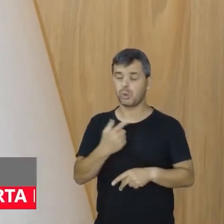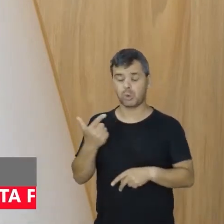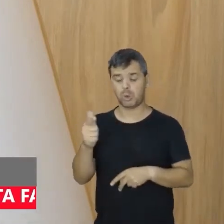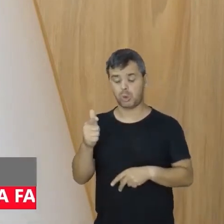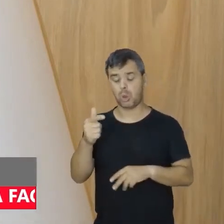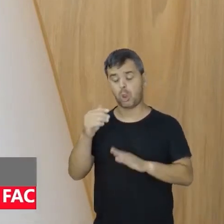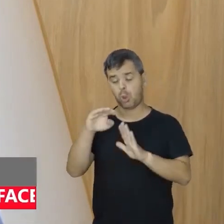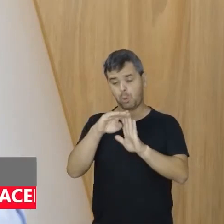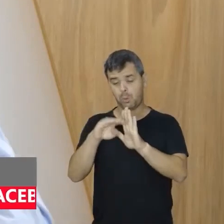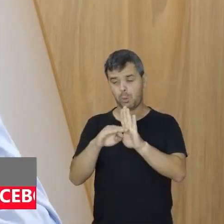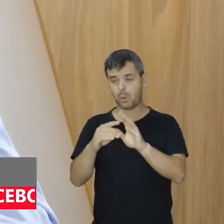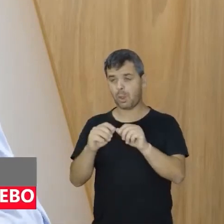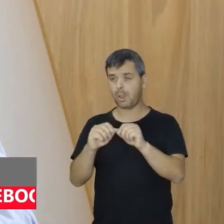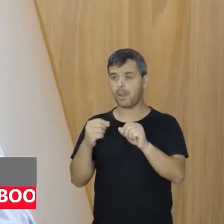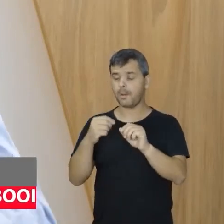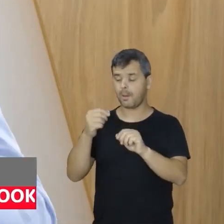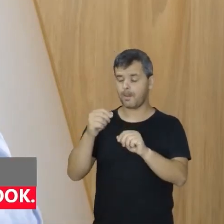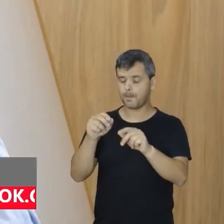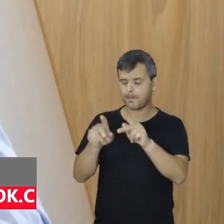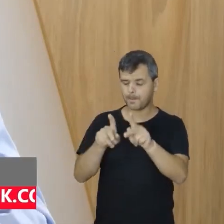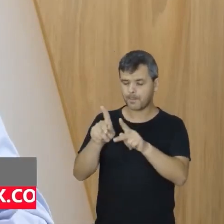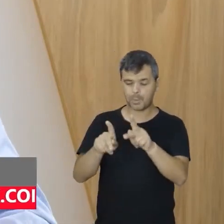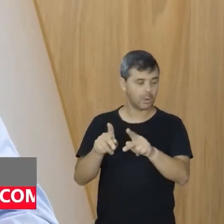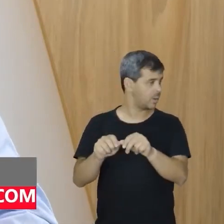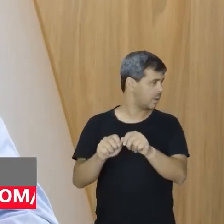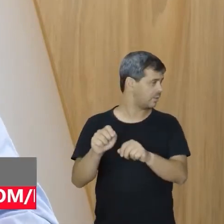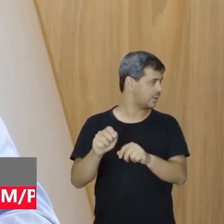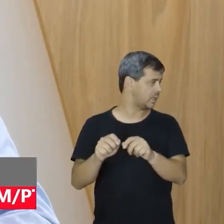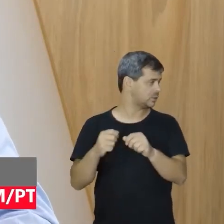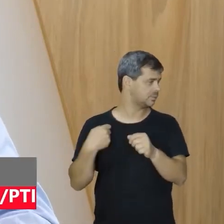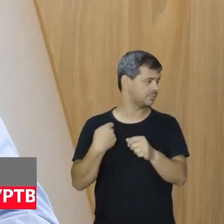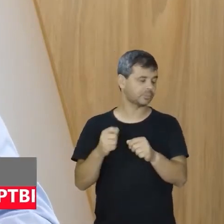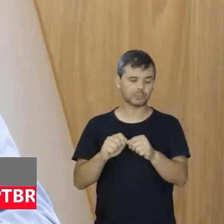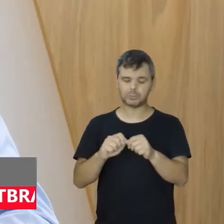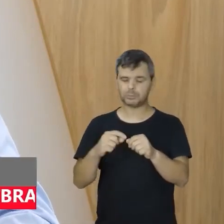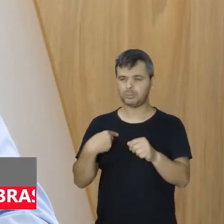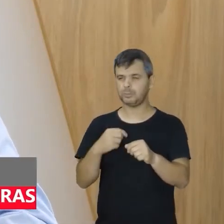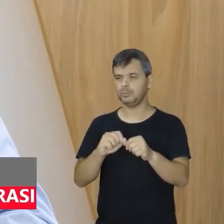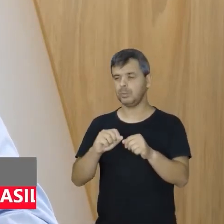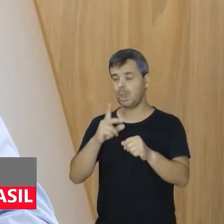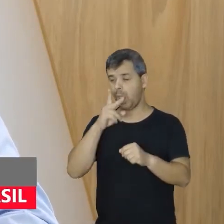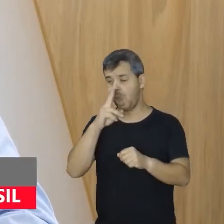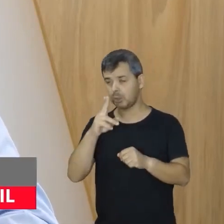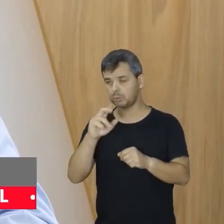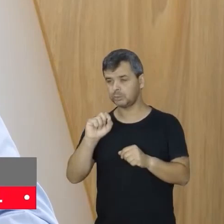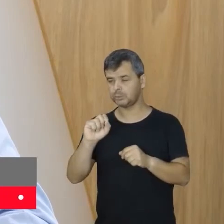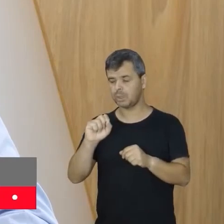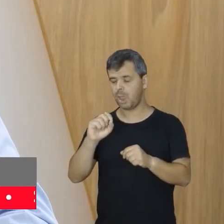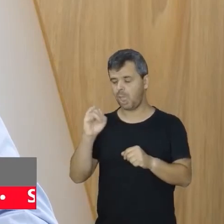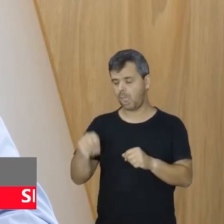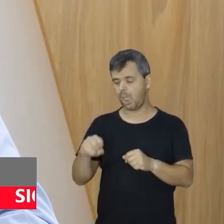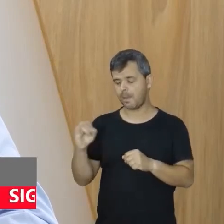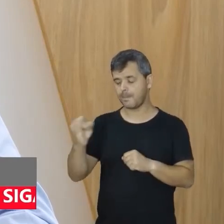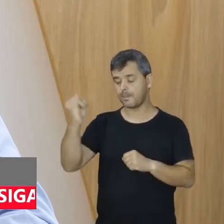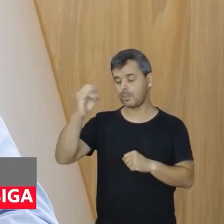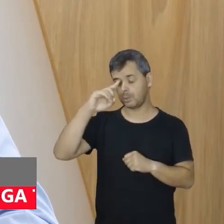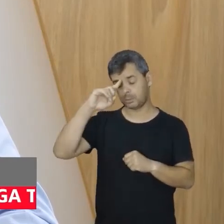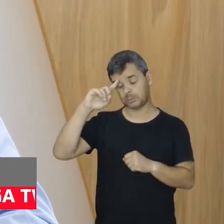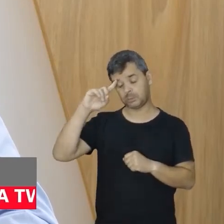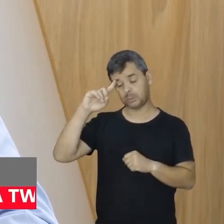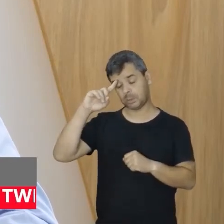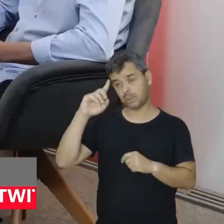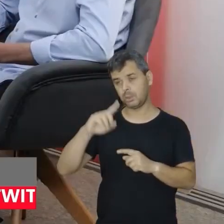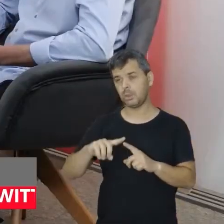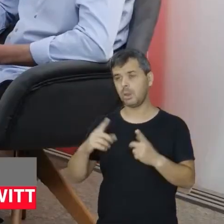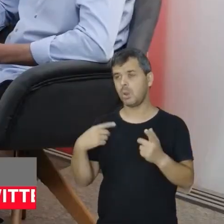um programa que o povo possa, unido, trabalhar por um Brasil melhor, que eu acho que hoje é fundamental. Por isso o